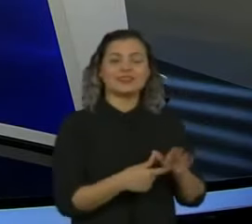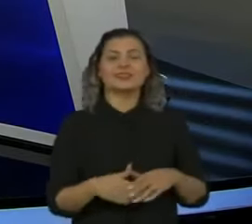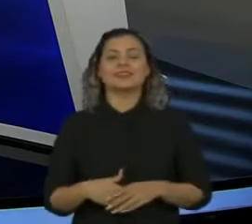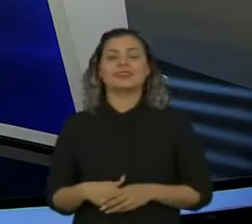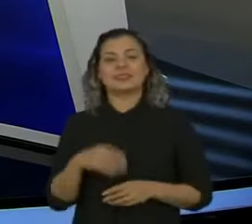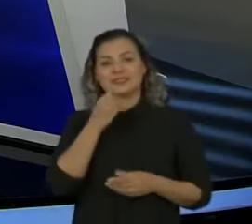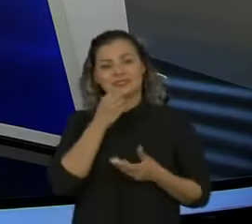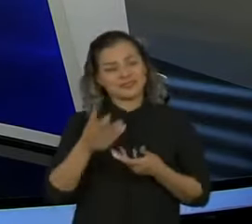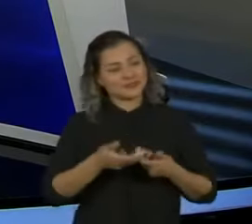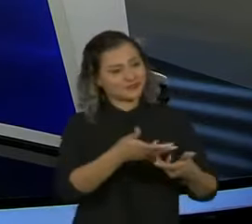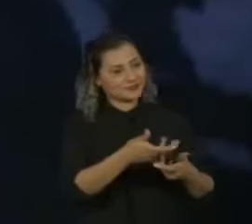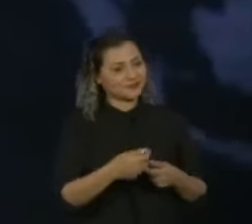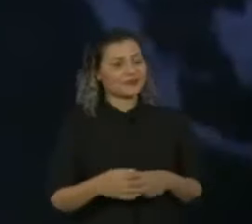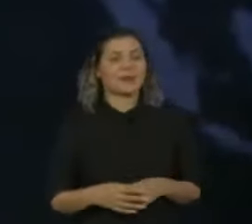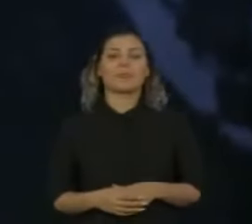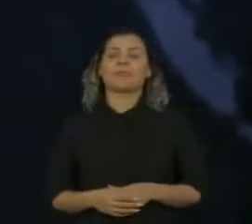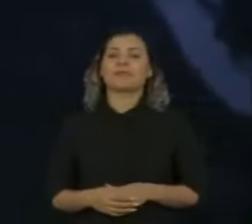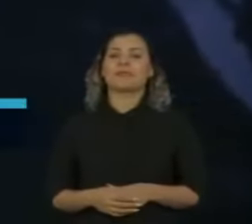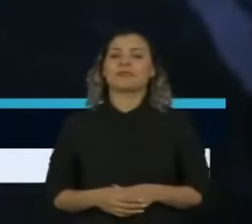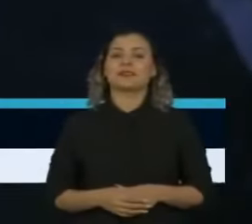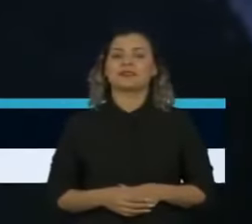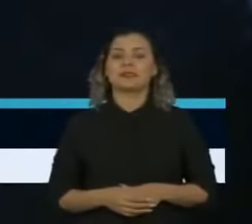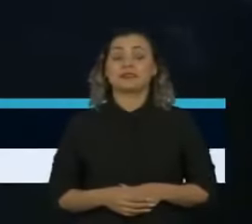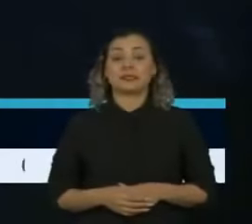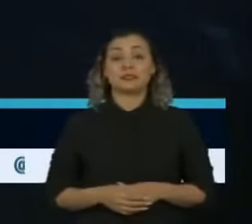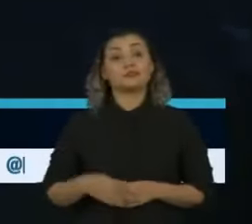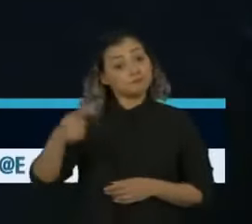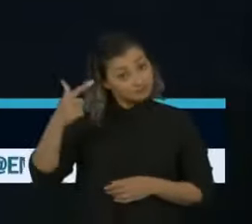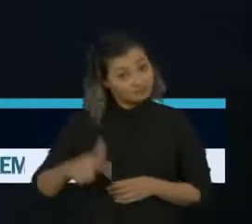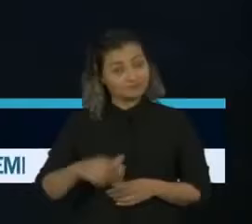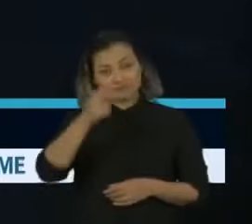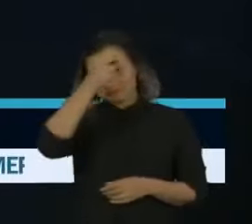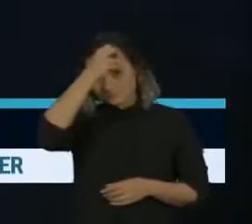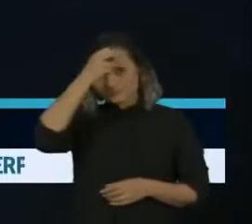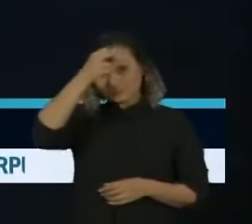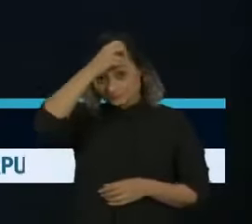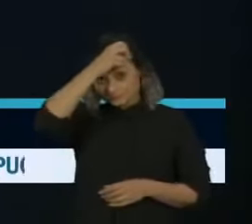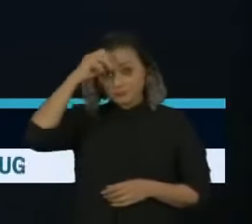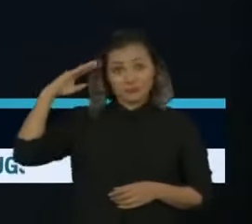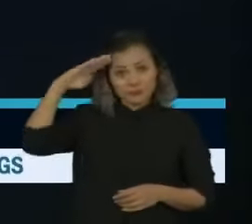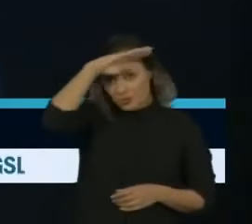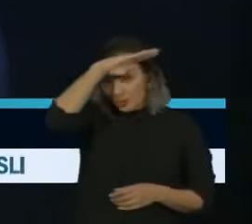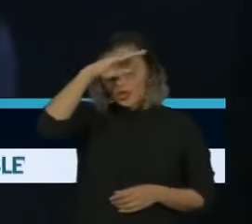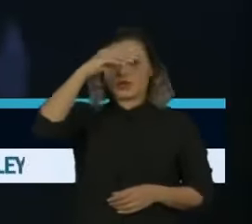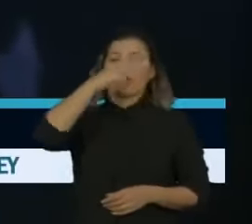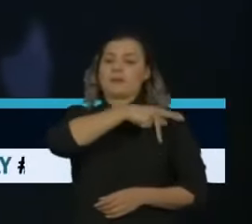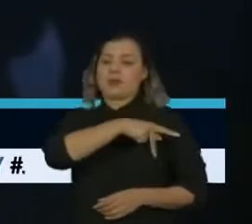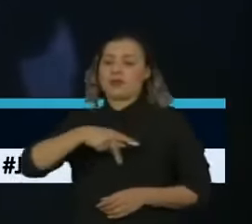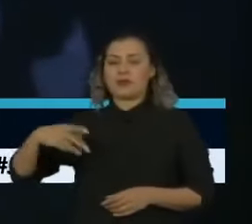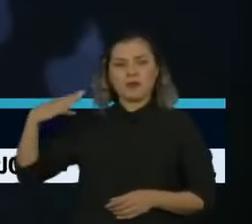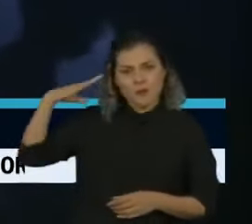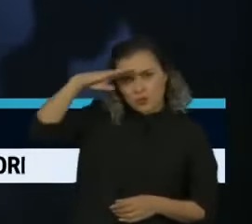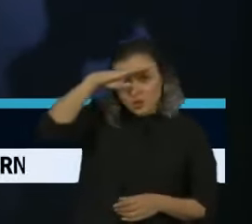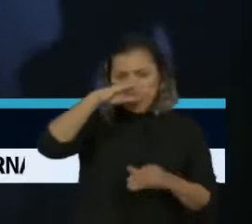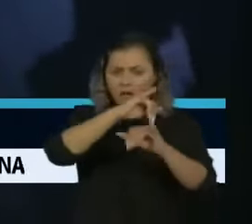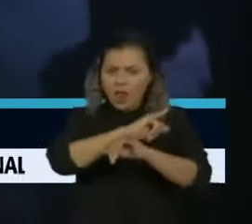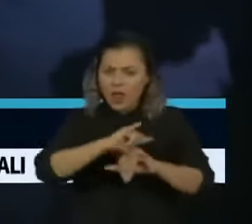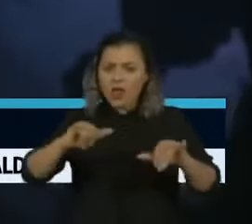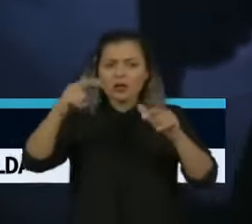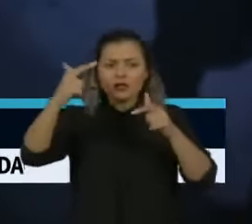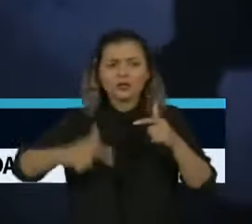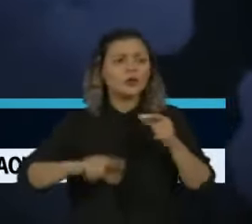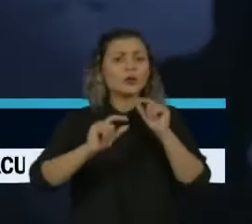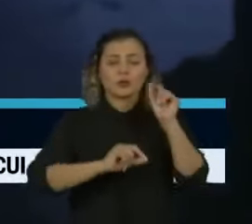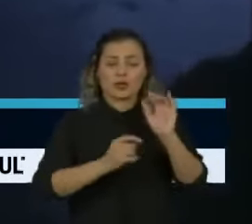Seja bem-vindo. Obrigado. Mais uma vez, o presidente Jair Bolsonaro amanheceu apagando incêndios em relação ao